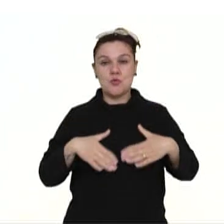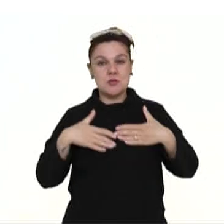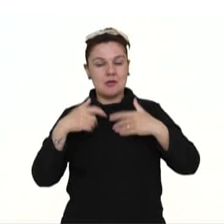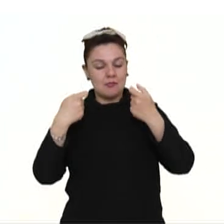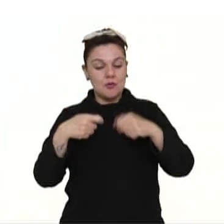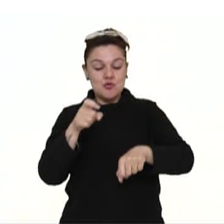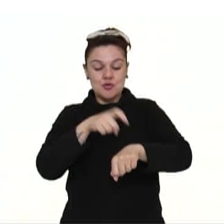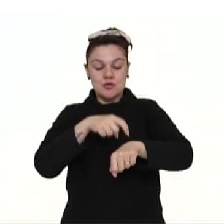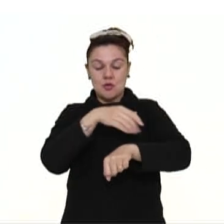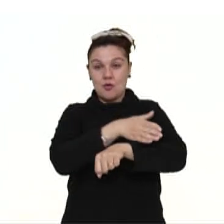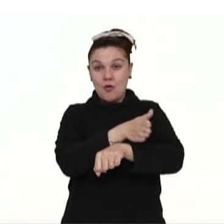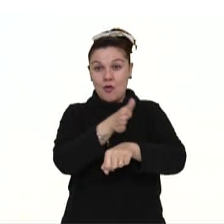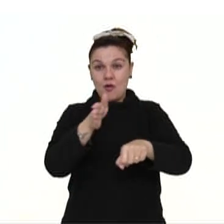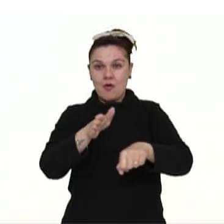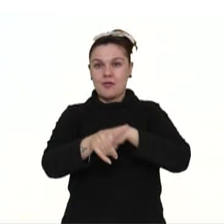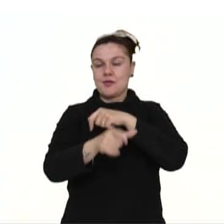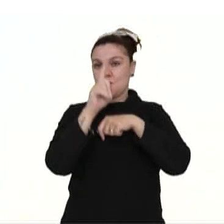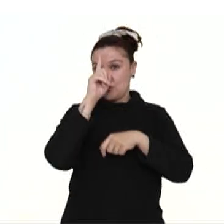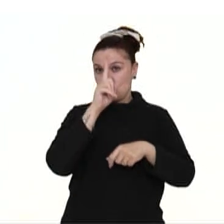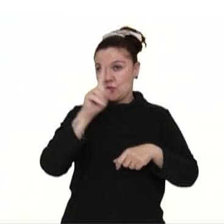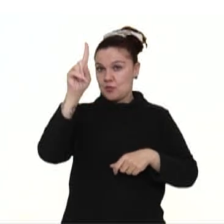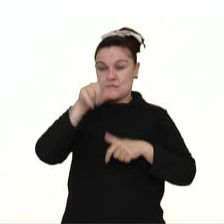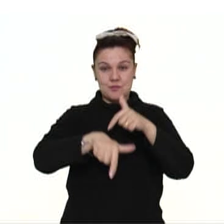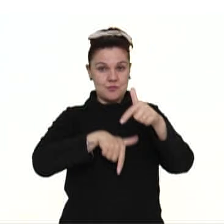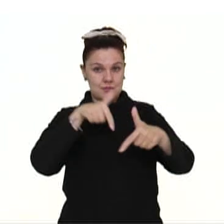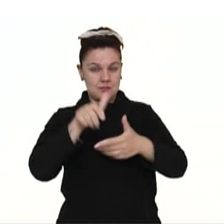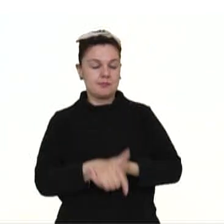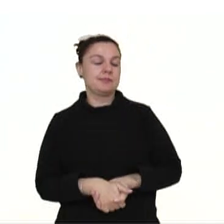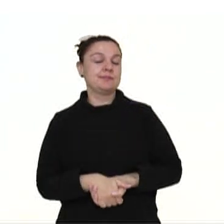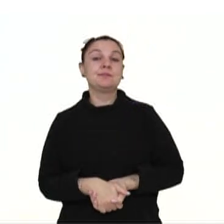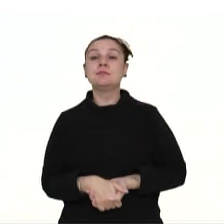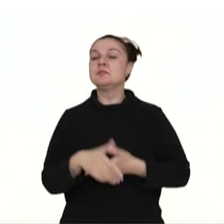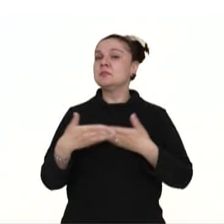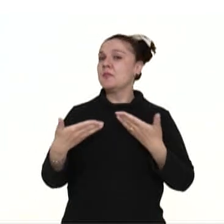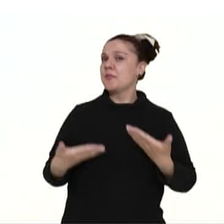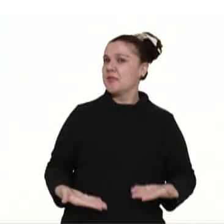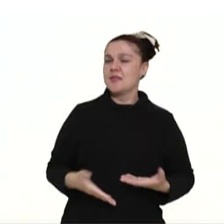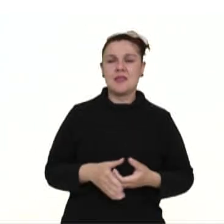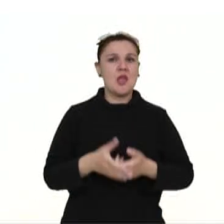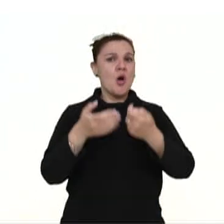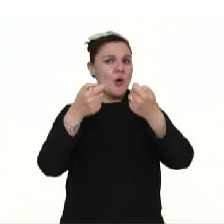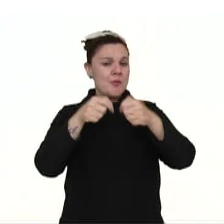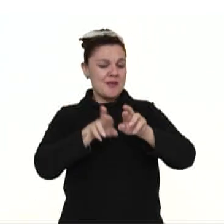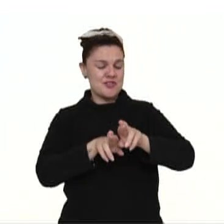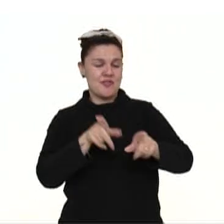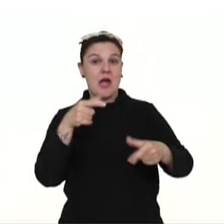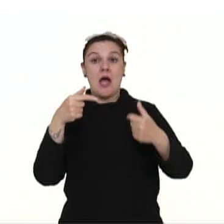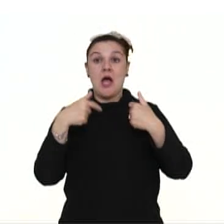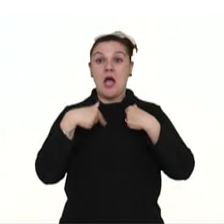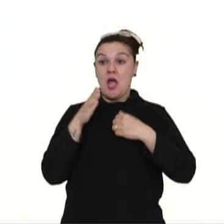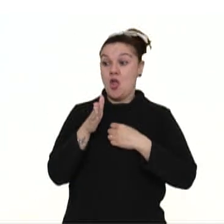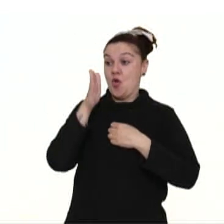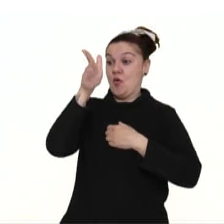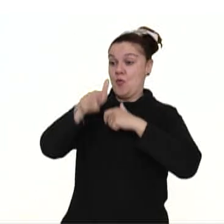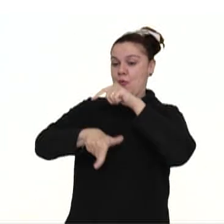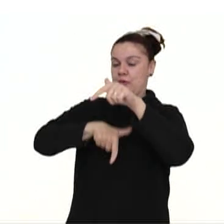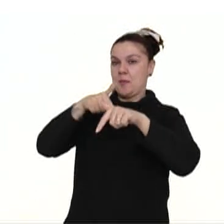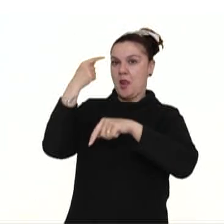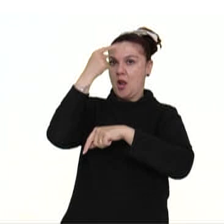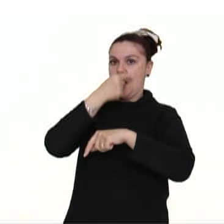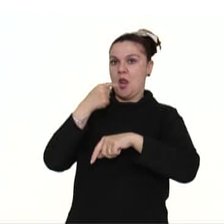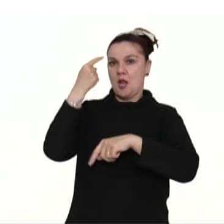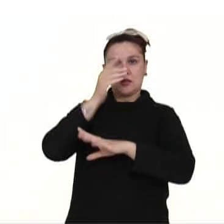um mínimo de horas diárias ao trabalho. Então, não era uma coisa diferente, assim, eu vou sair trabalhar